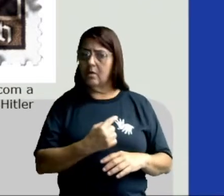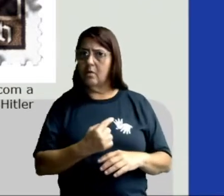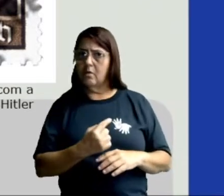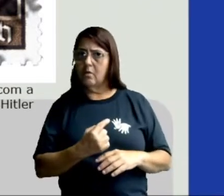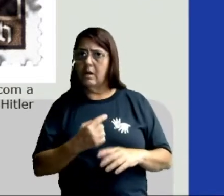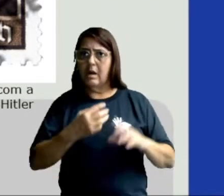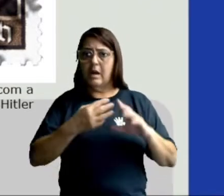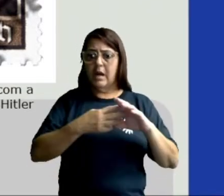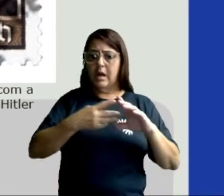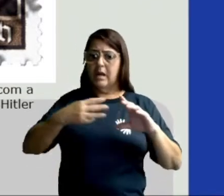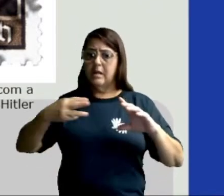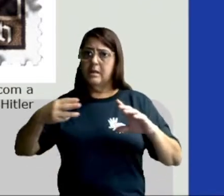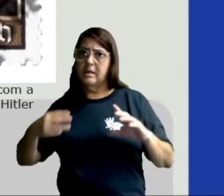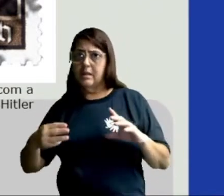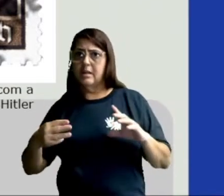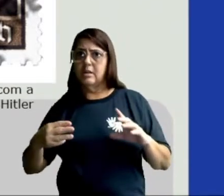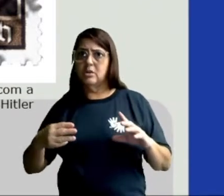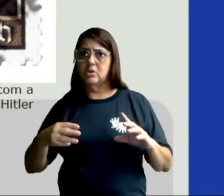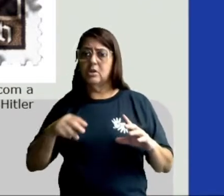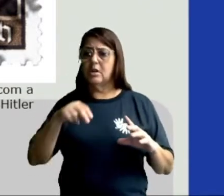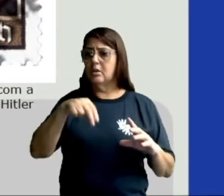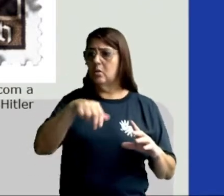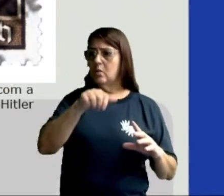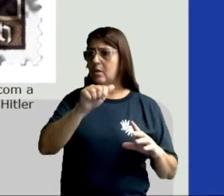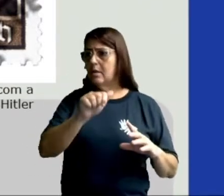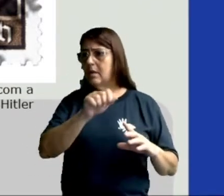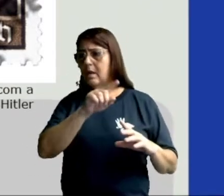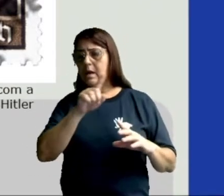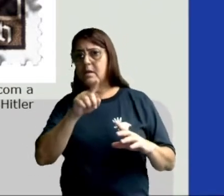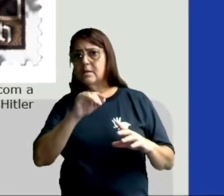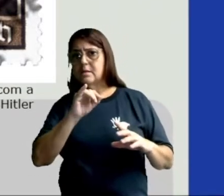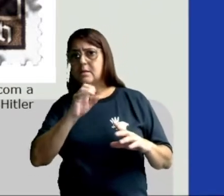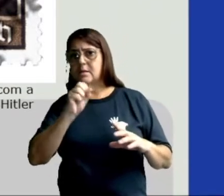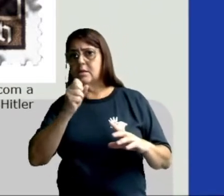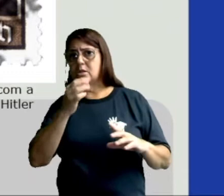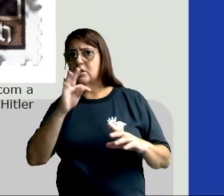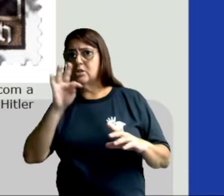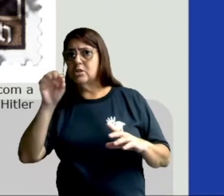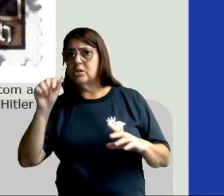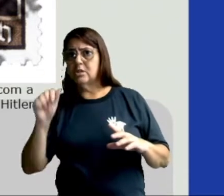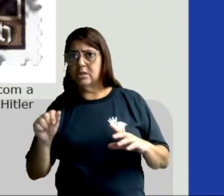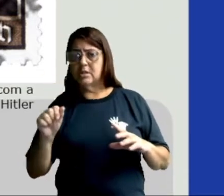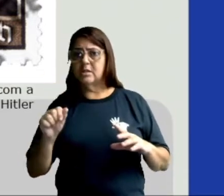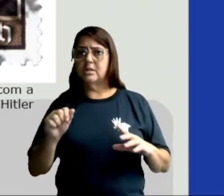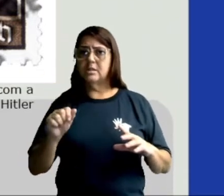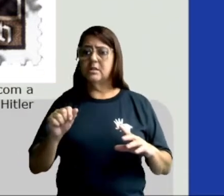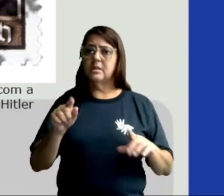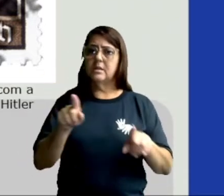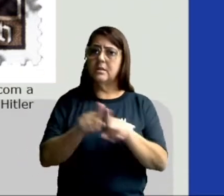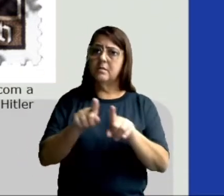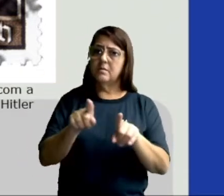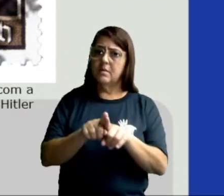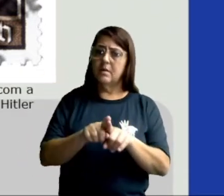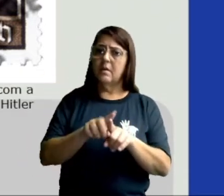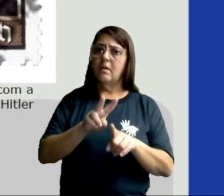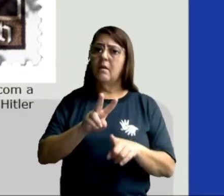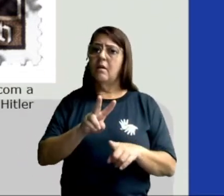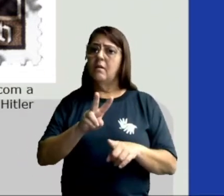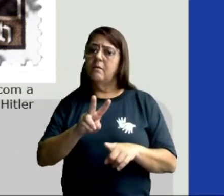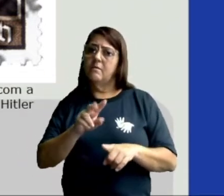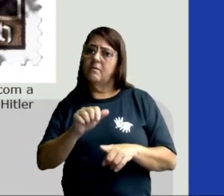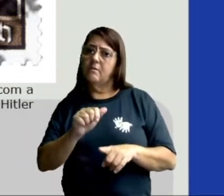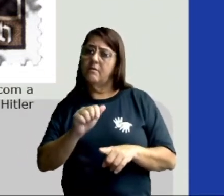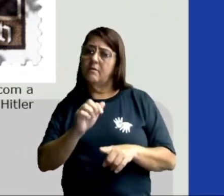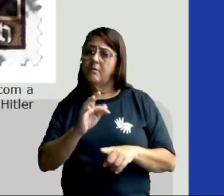das características do nazismo, de partidos tanto nazistas quanto fascistas.